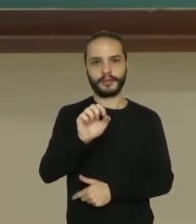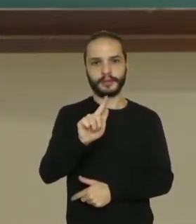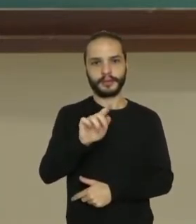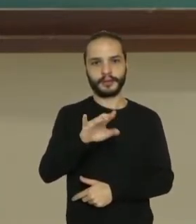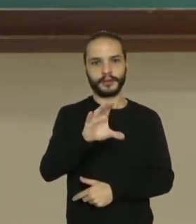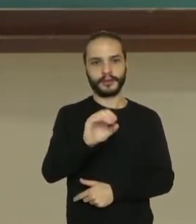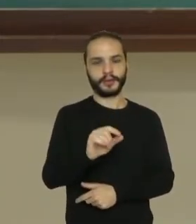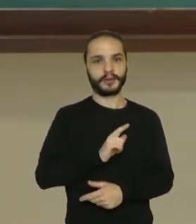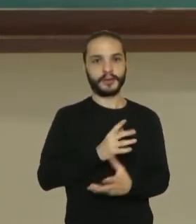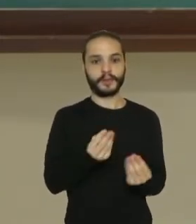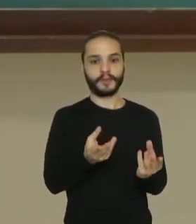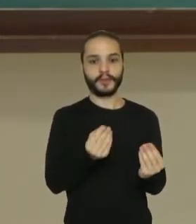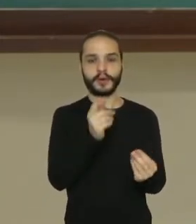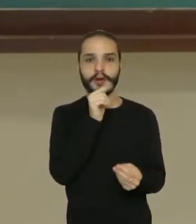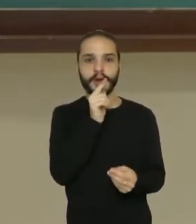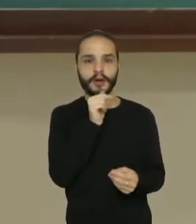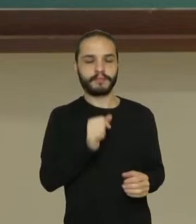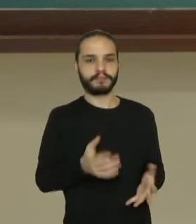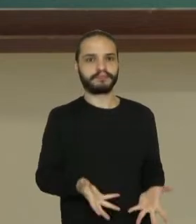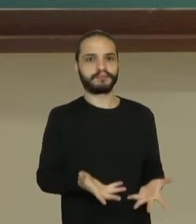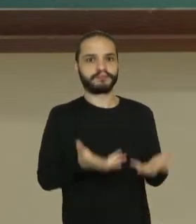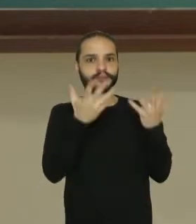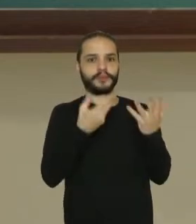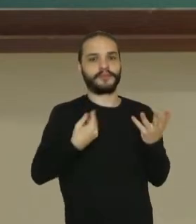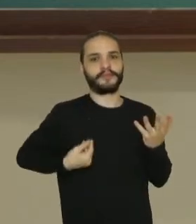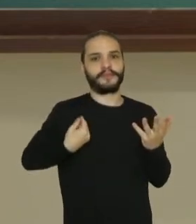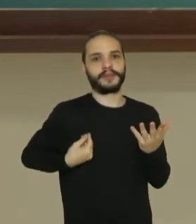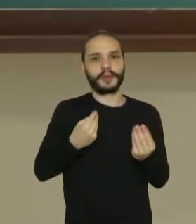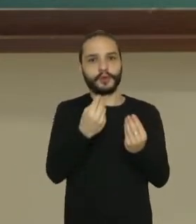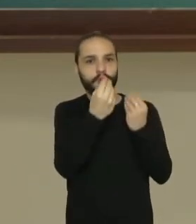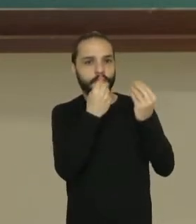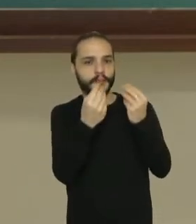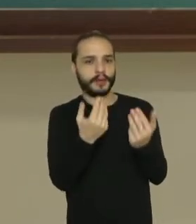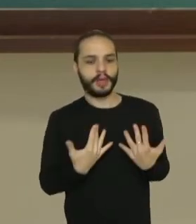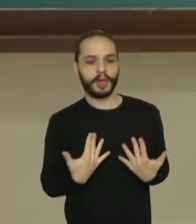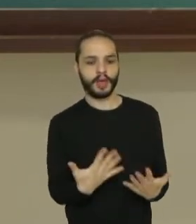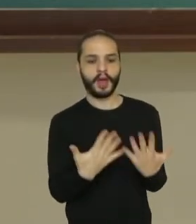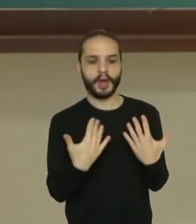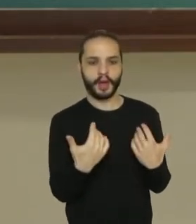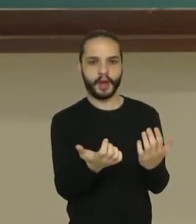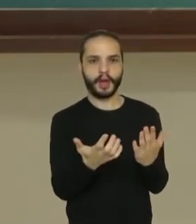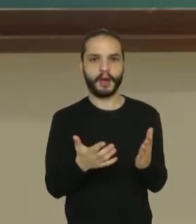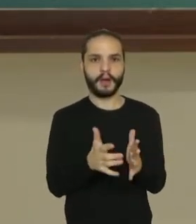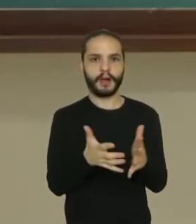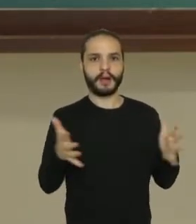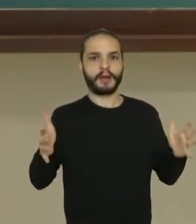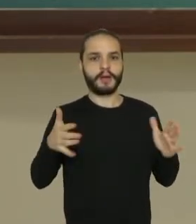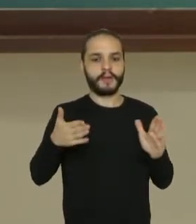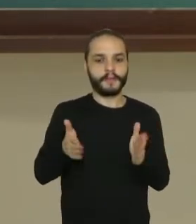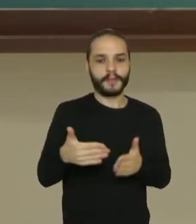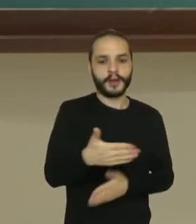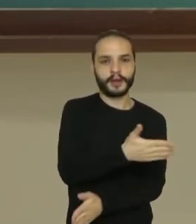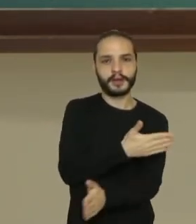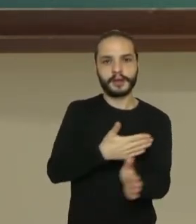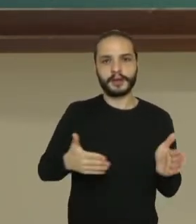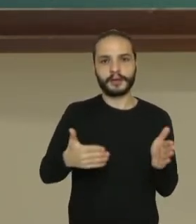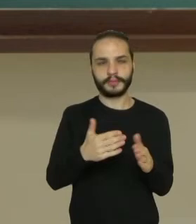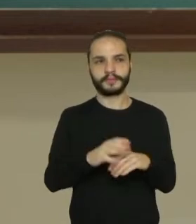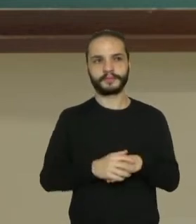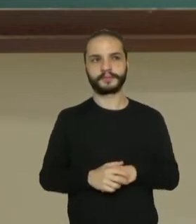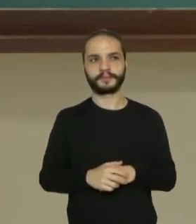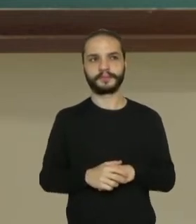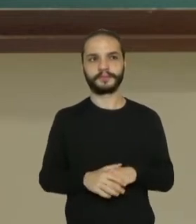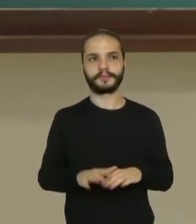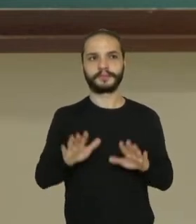disponível. Então, cresce uma quantidade grande de algas, consequentemente cresce peixes que se alimentam das algas e assim por diante. Acontece